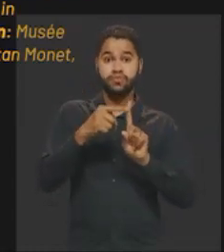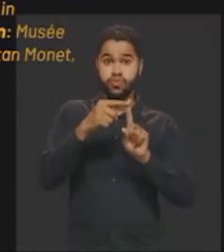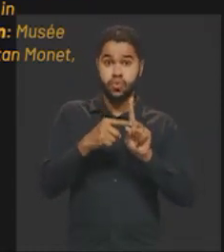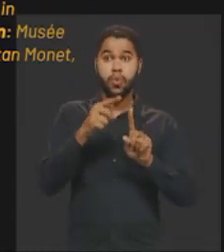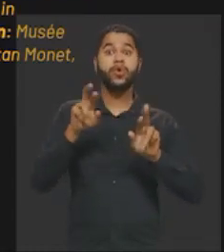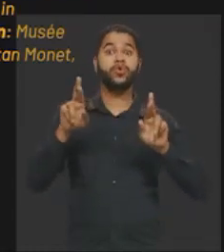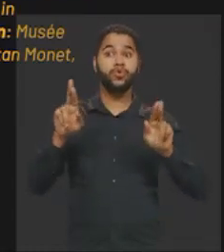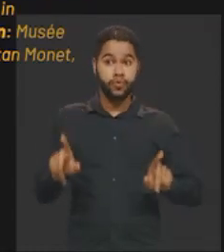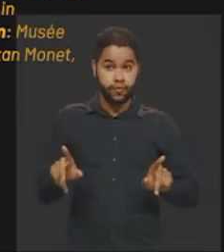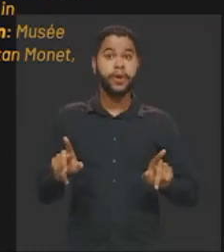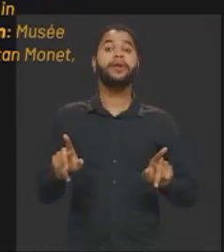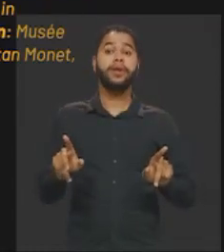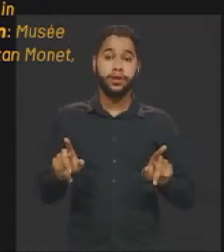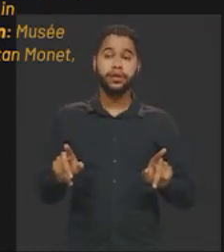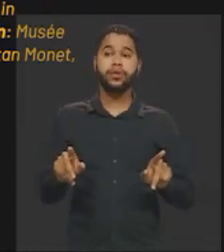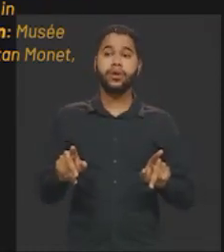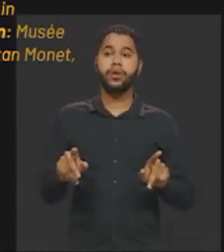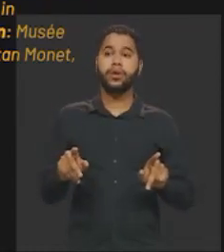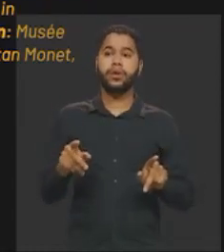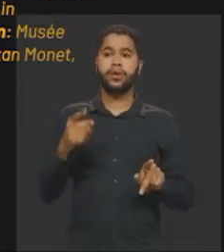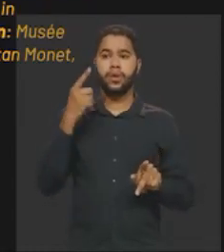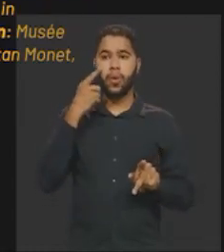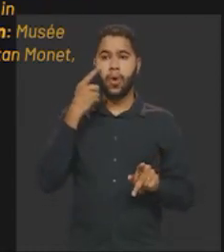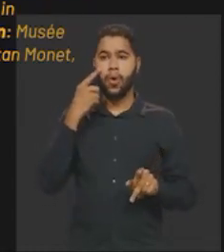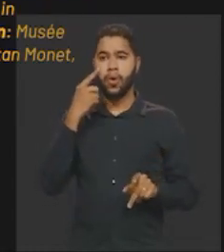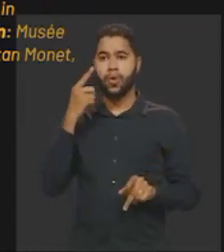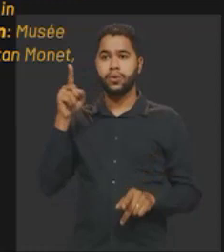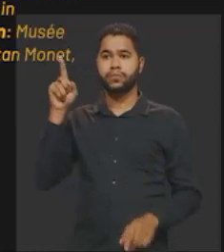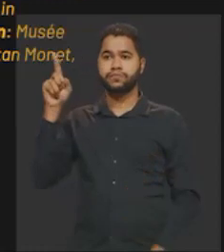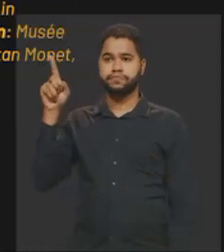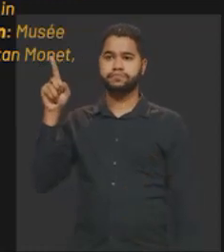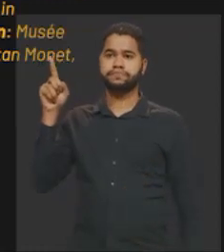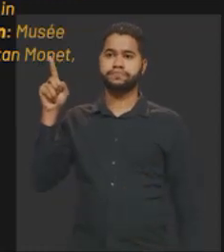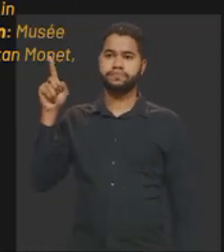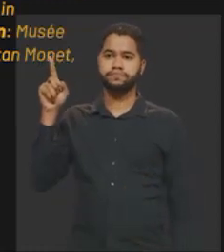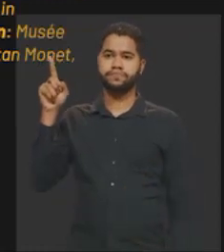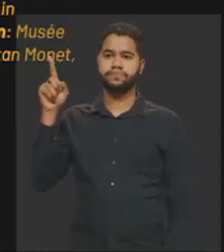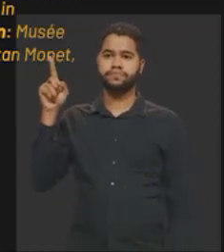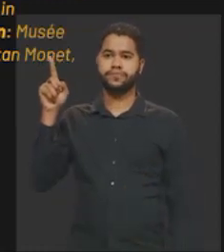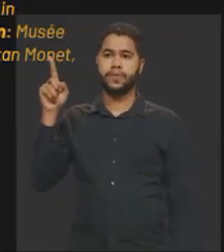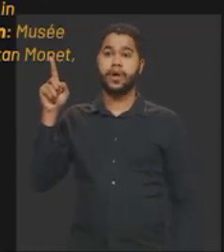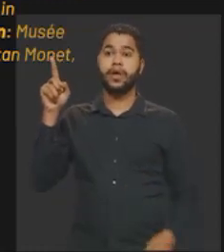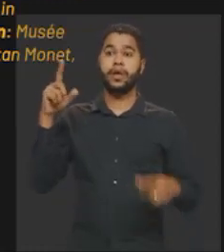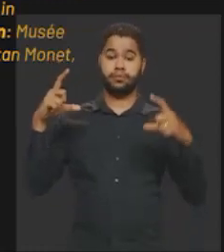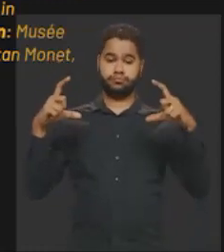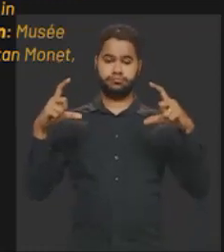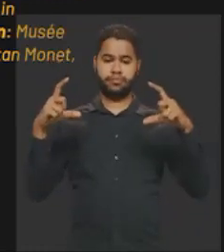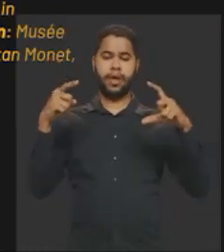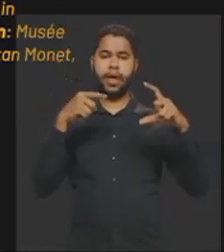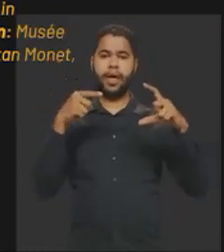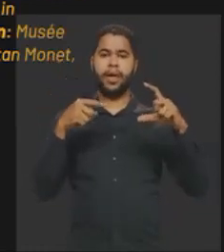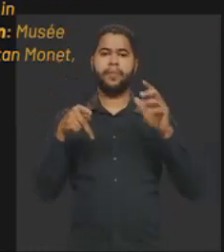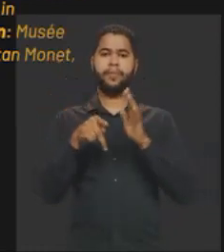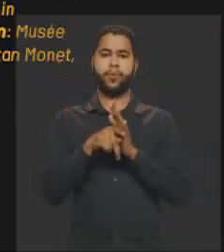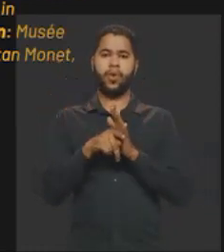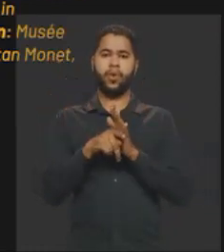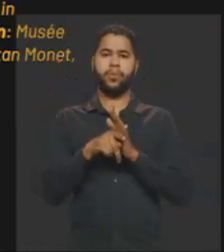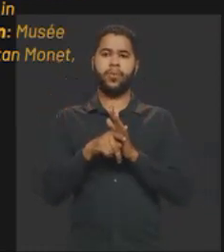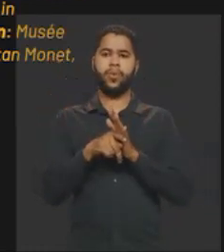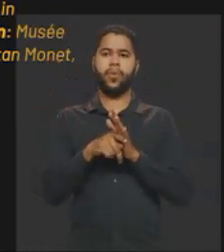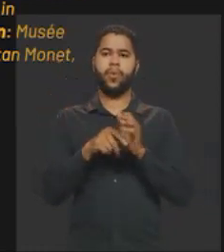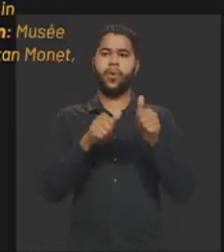Então, é 48 por pequena tela, por 63, e aqui embaixo está em polegadas.